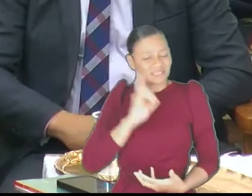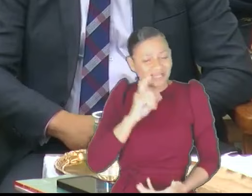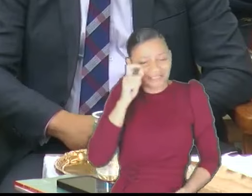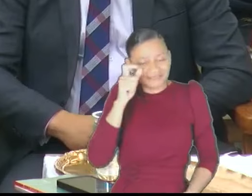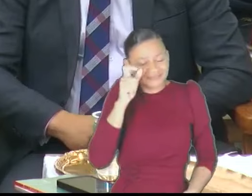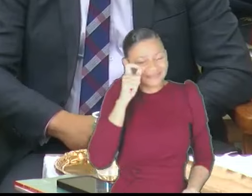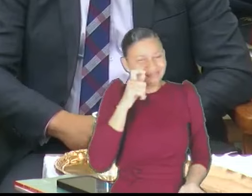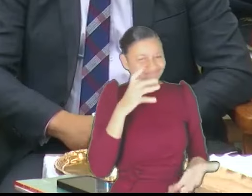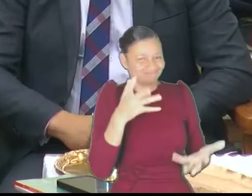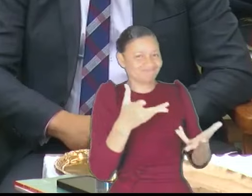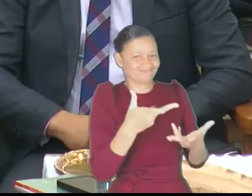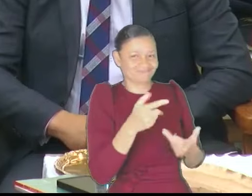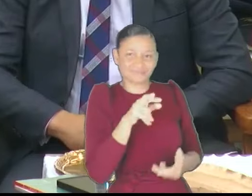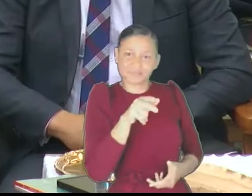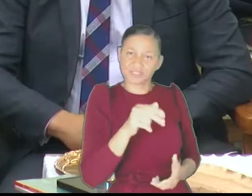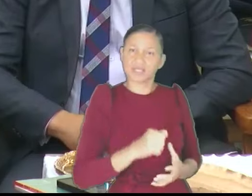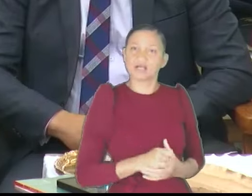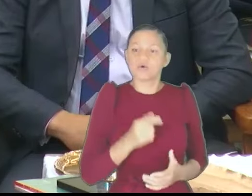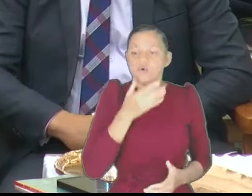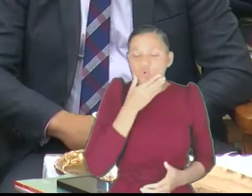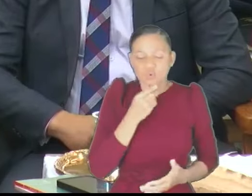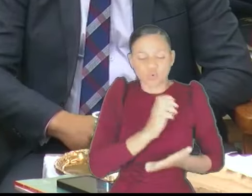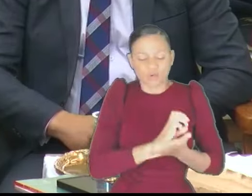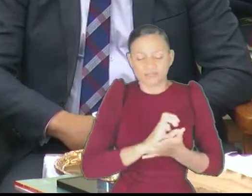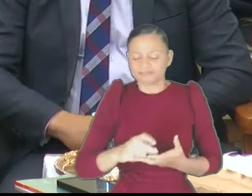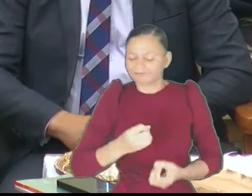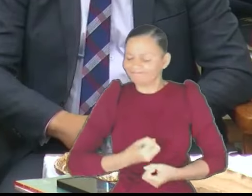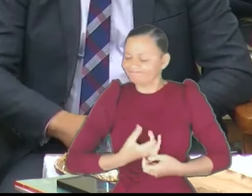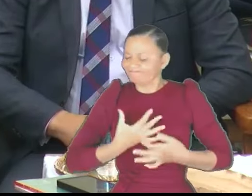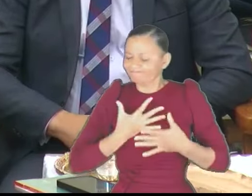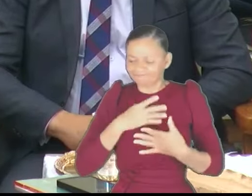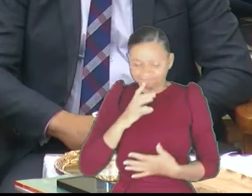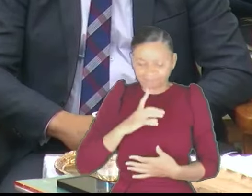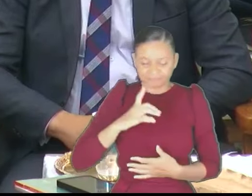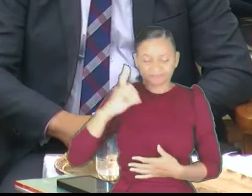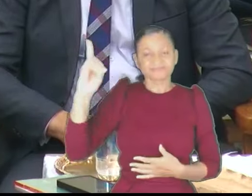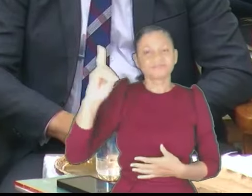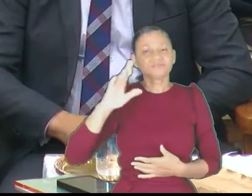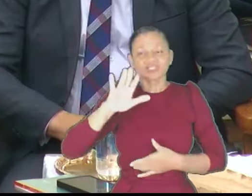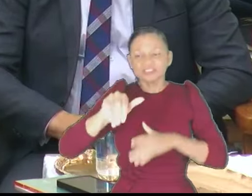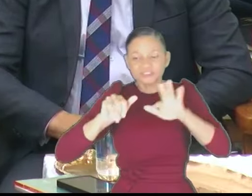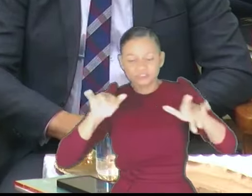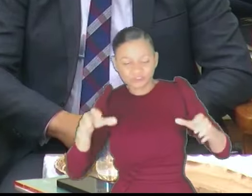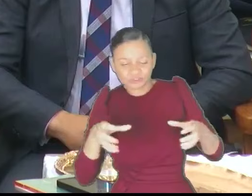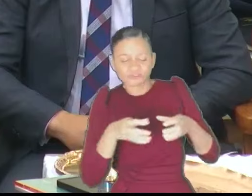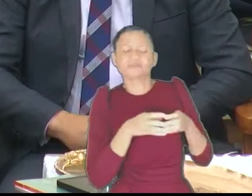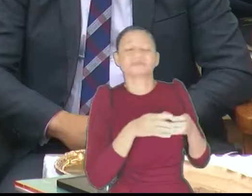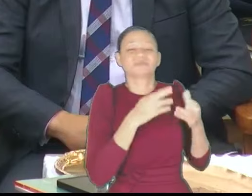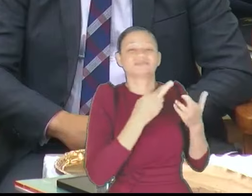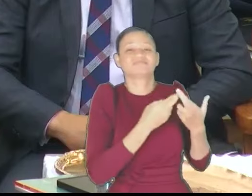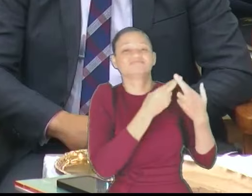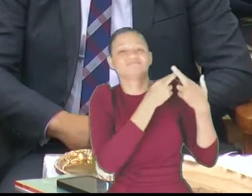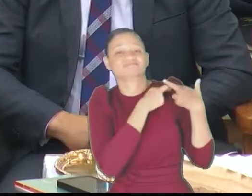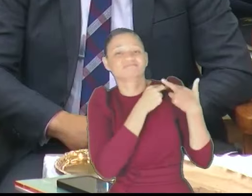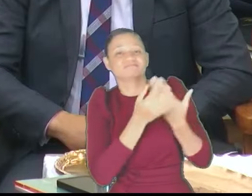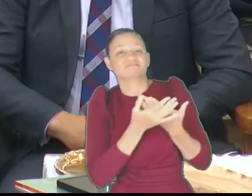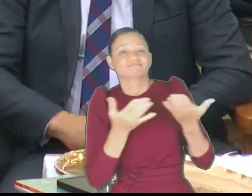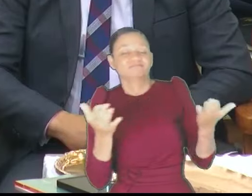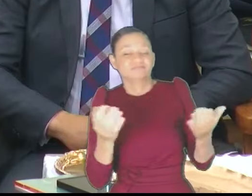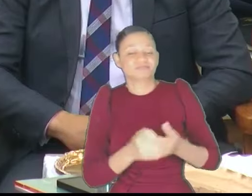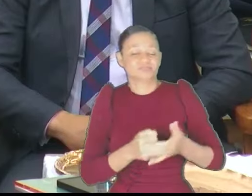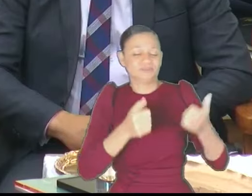isso, irmão, que Elias chega inspirado por Deus, mas chama a responsabilidade para ele. ele chega